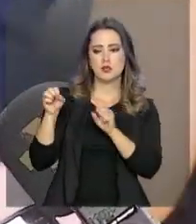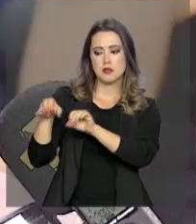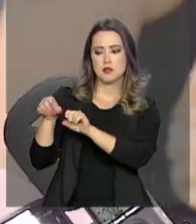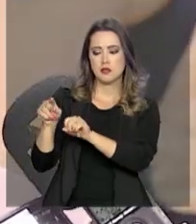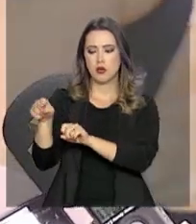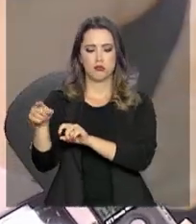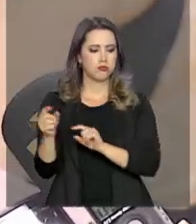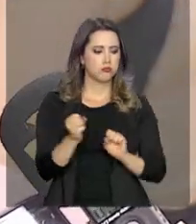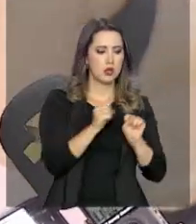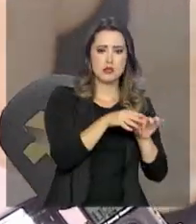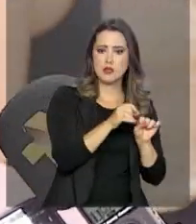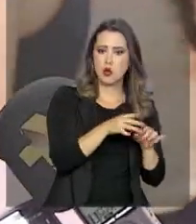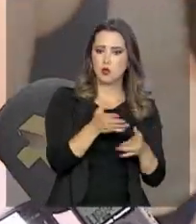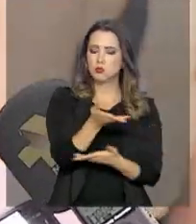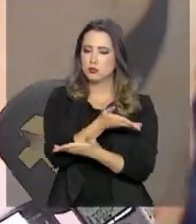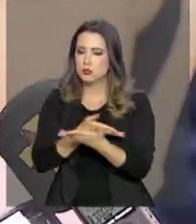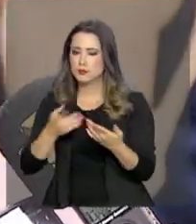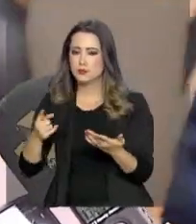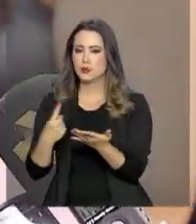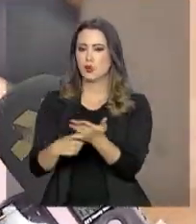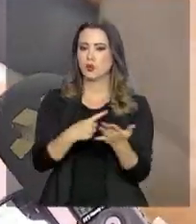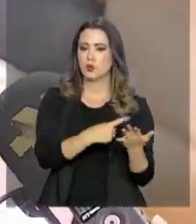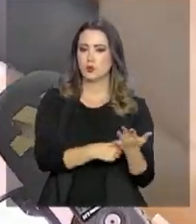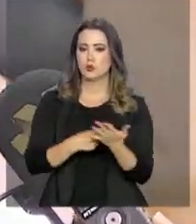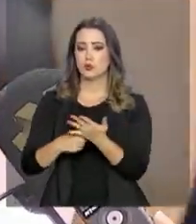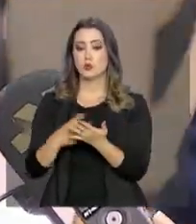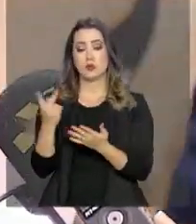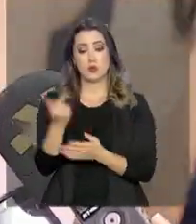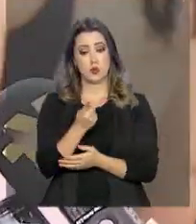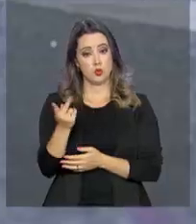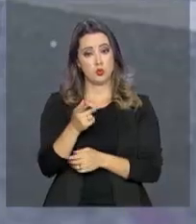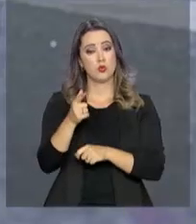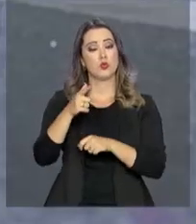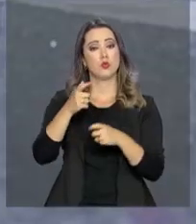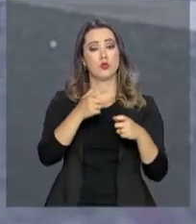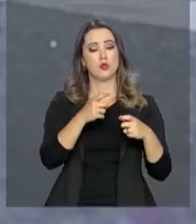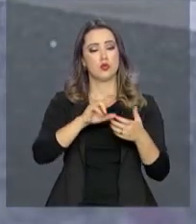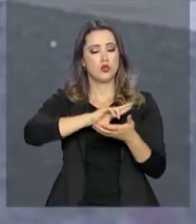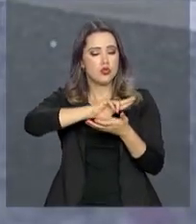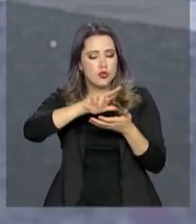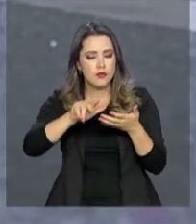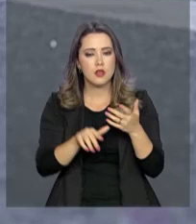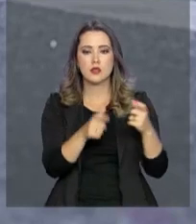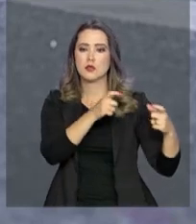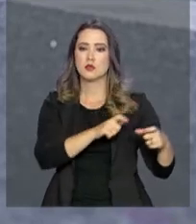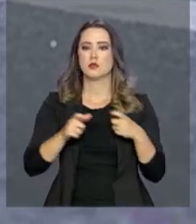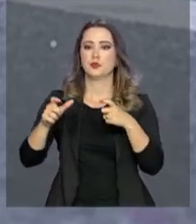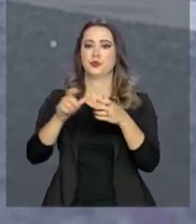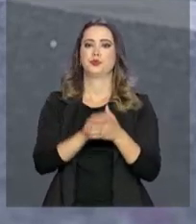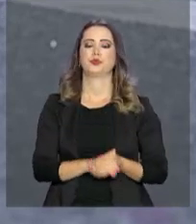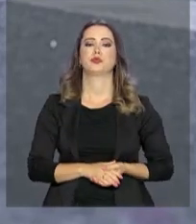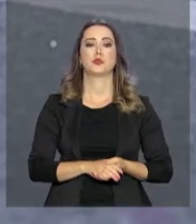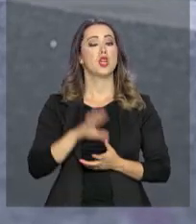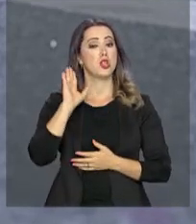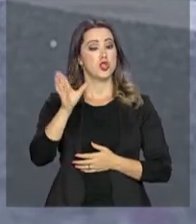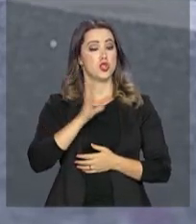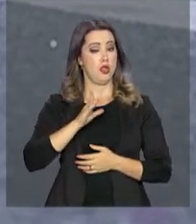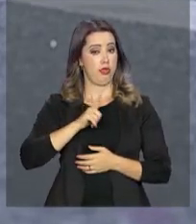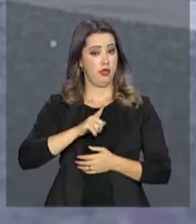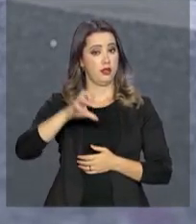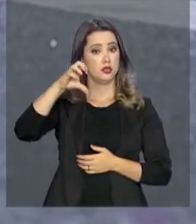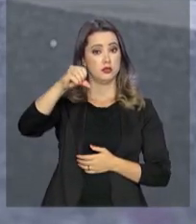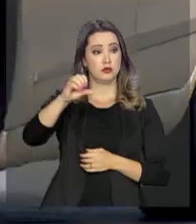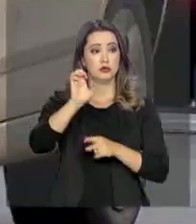e de que sejam assertivas por parte de cada região do país no primeiro momento dados de nove estados e do distrito